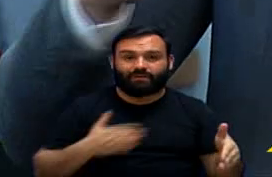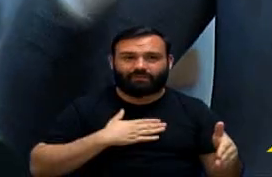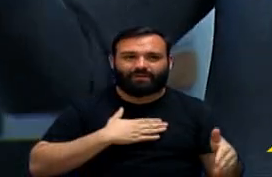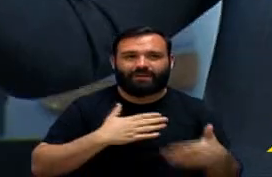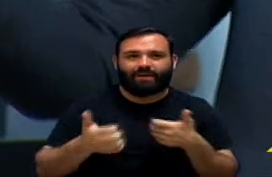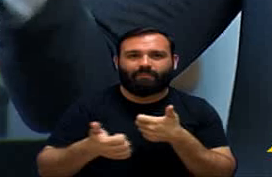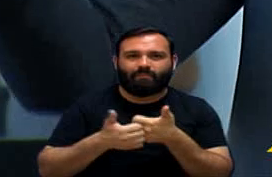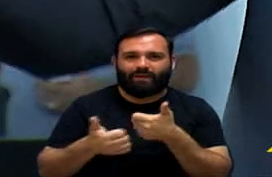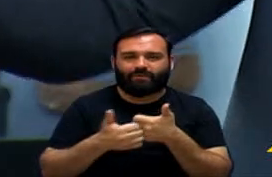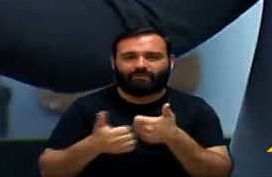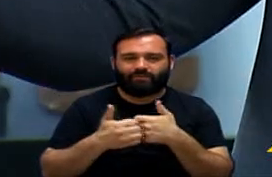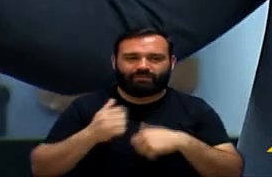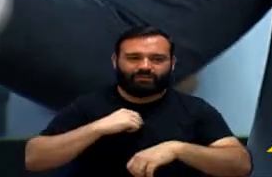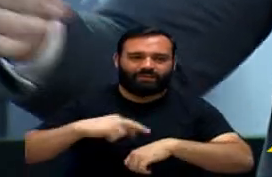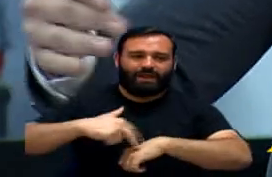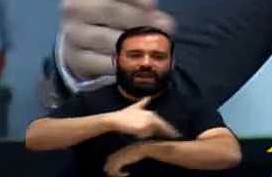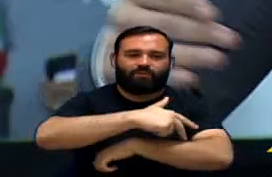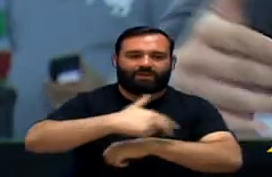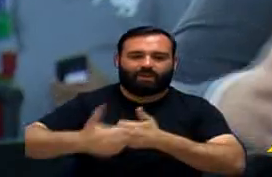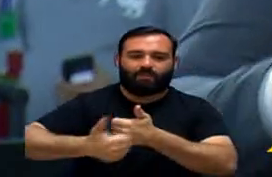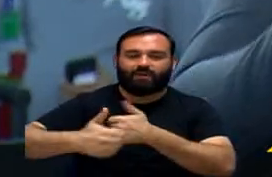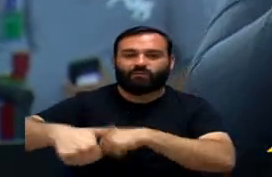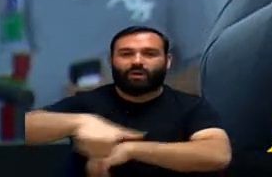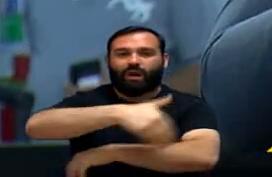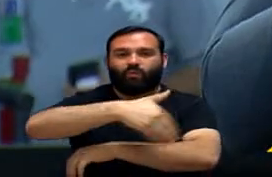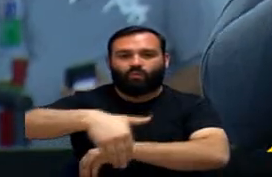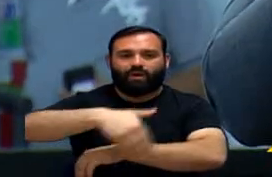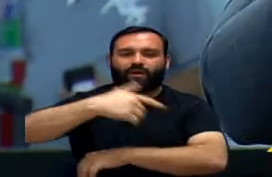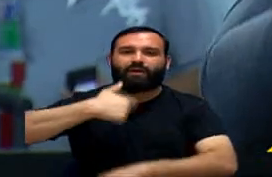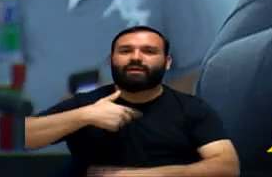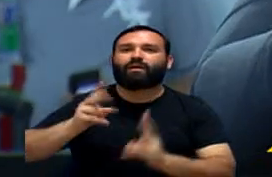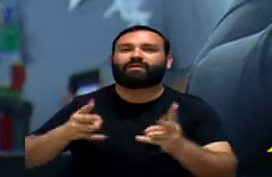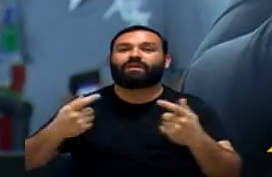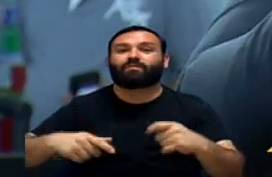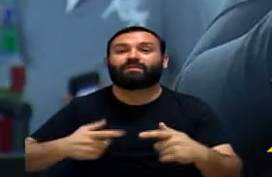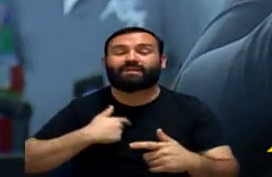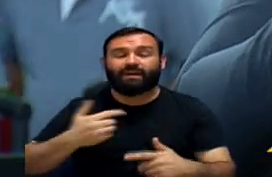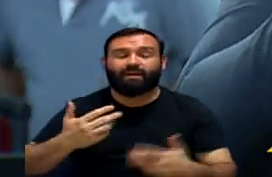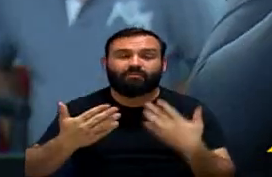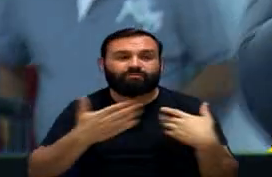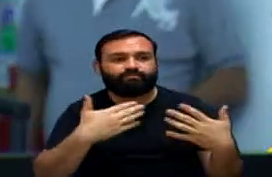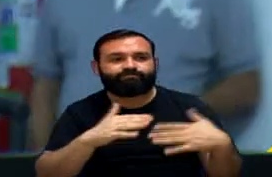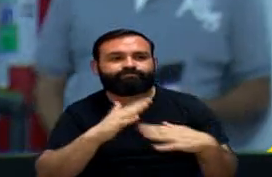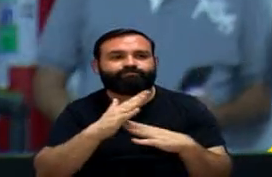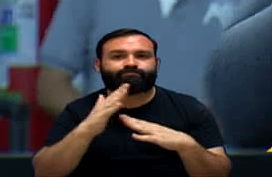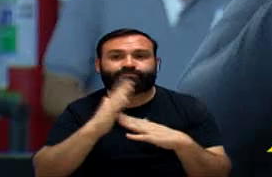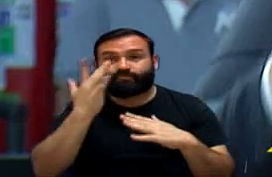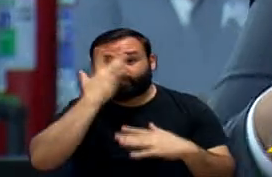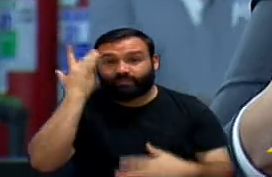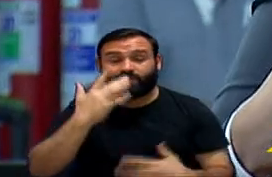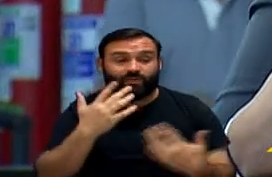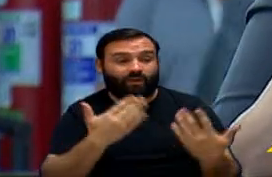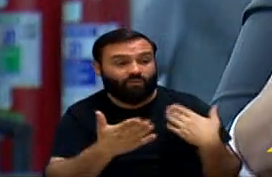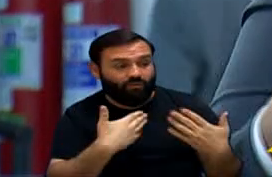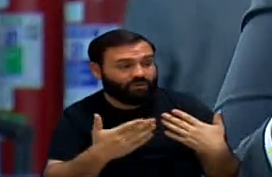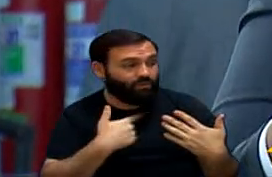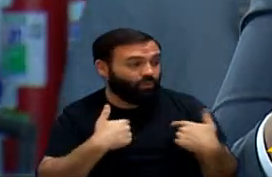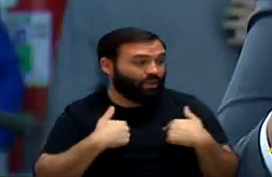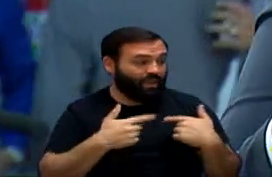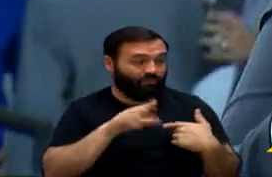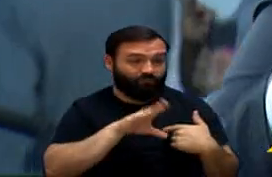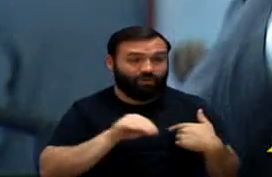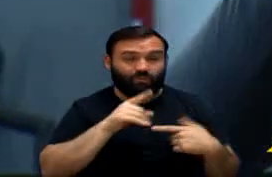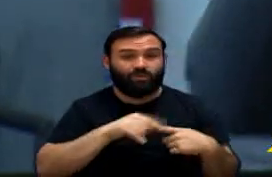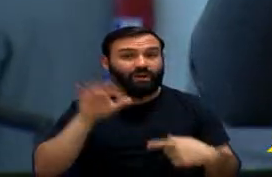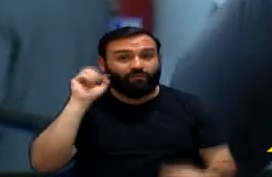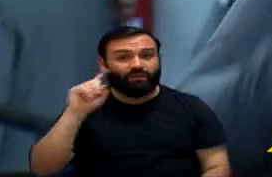bem próximo a calçada com a rua eu tenho o tempo todo que interrompeu o atendimento seja da pessoa falando ou o meu porque não dá para